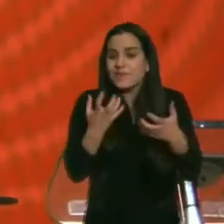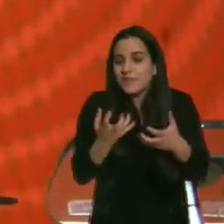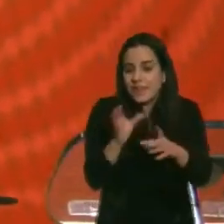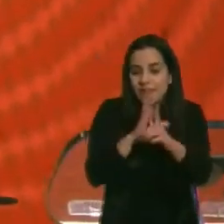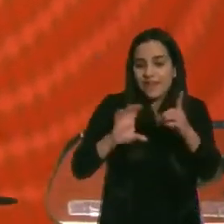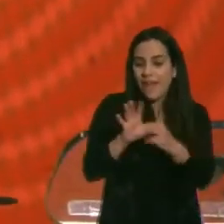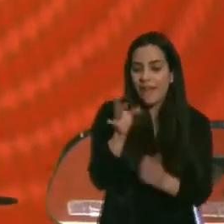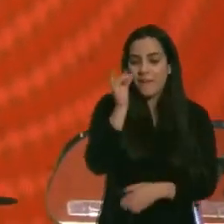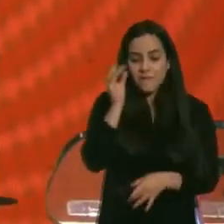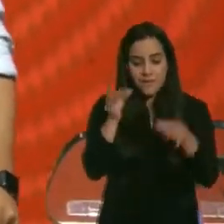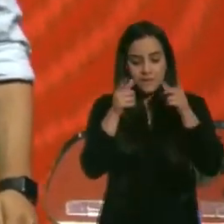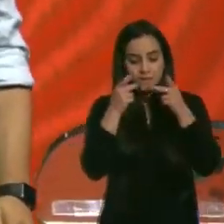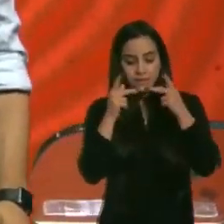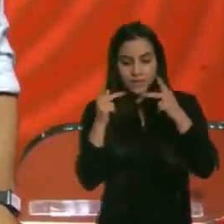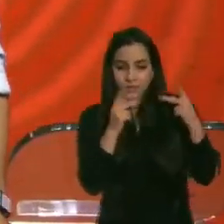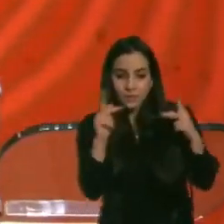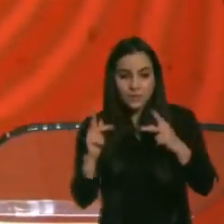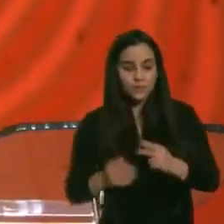palavra,